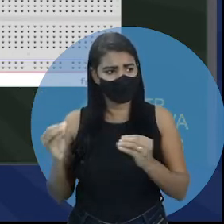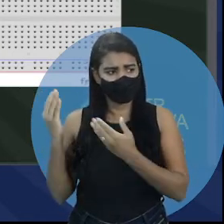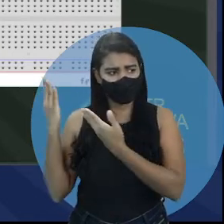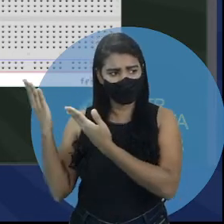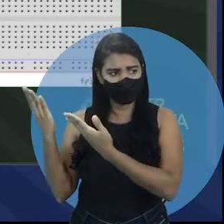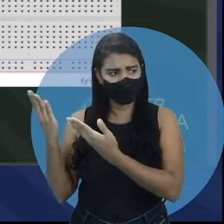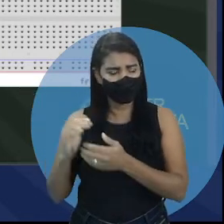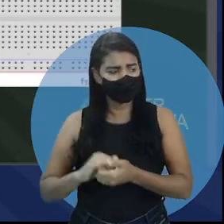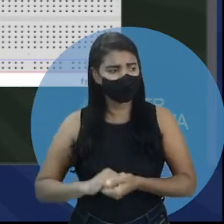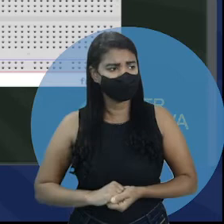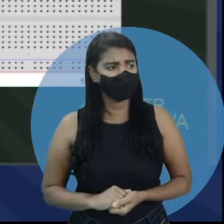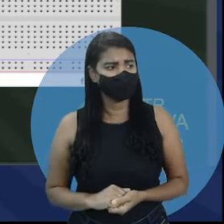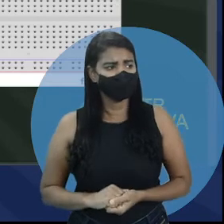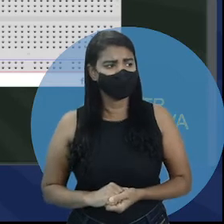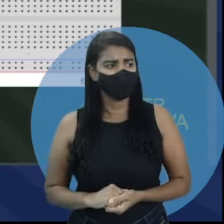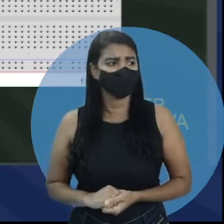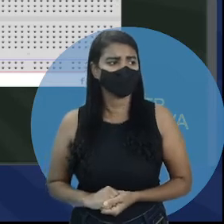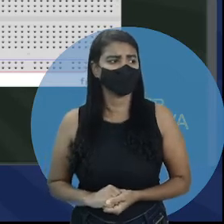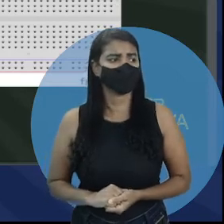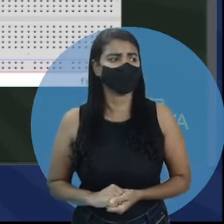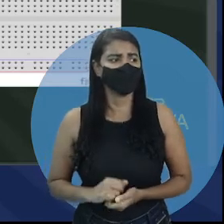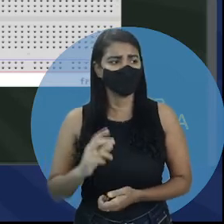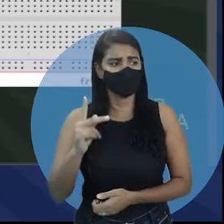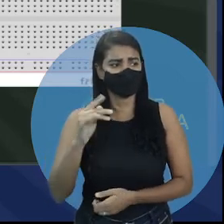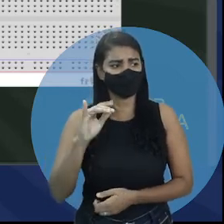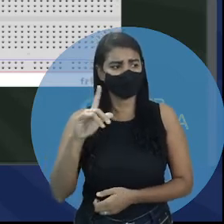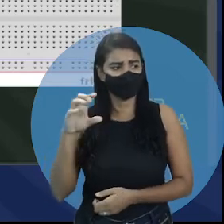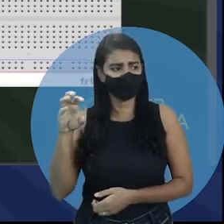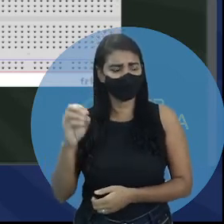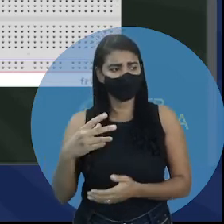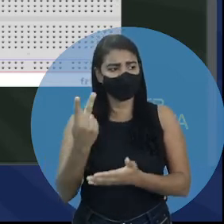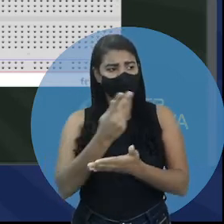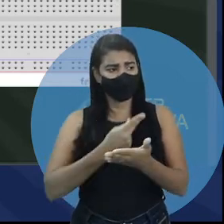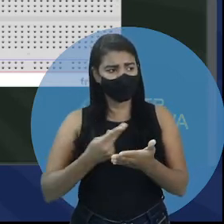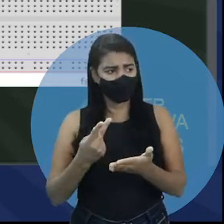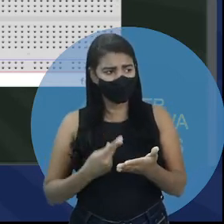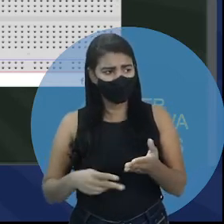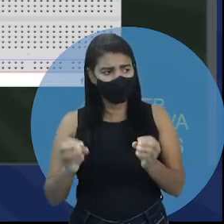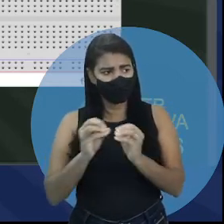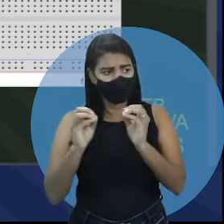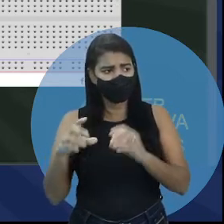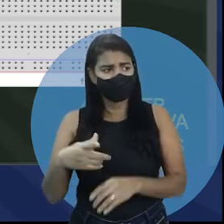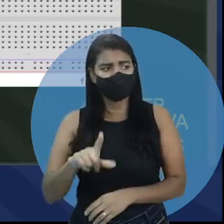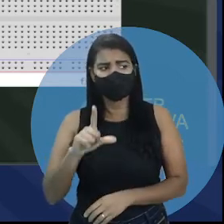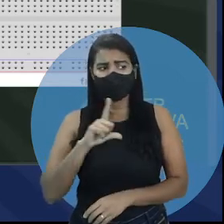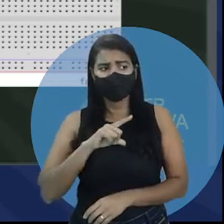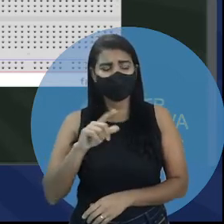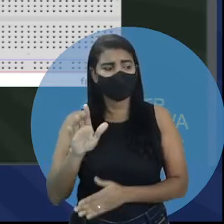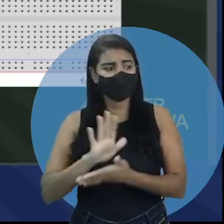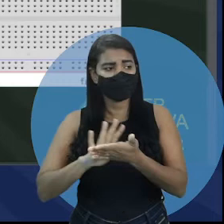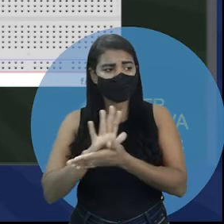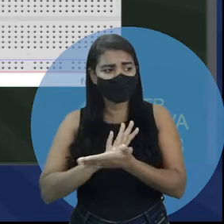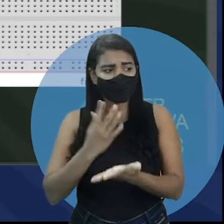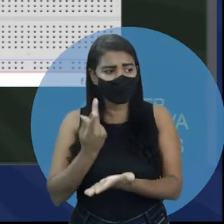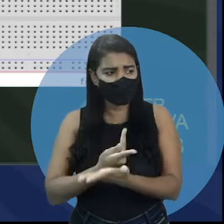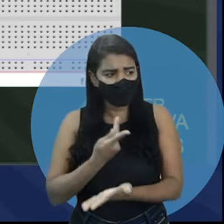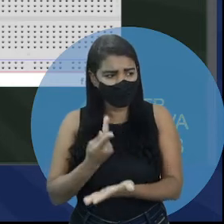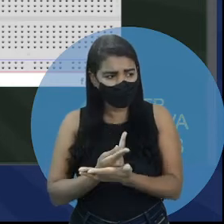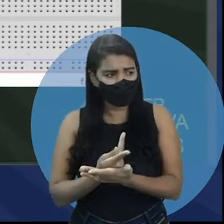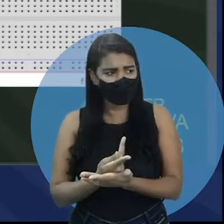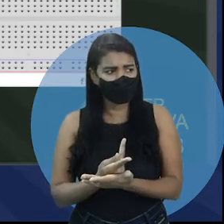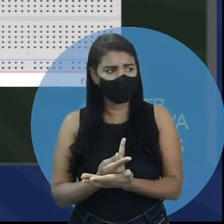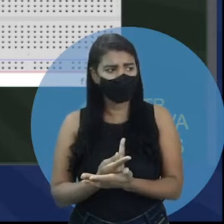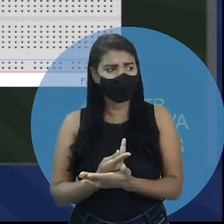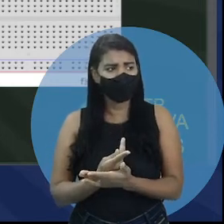física, que é a nossa montagem piloto, a gente fez um desenho para que não houvesse nenhum erro e a gente também